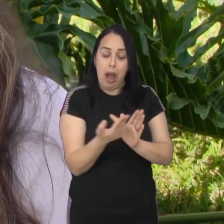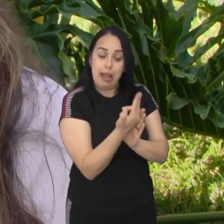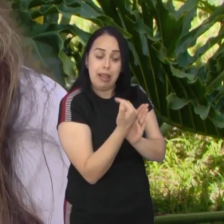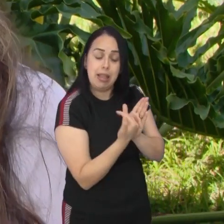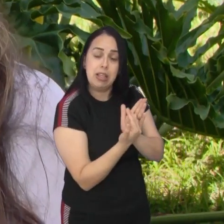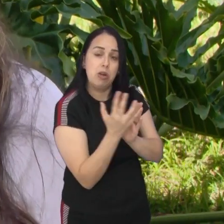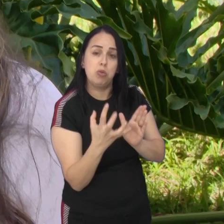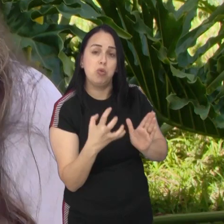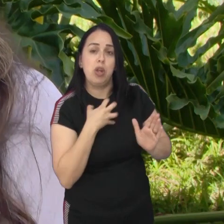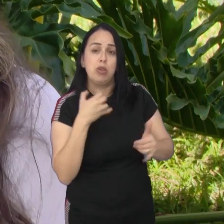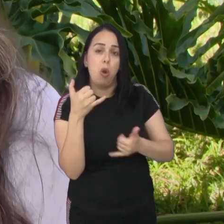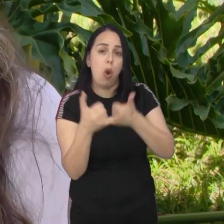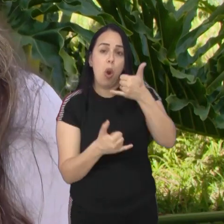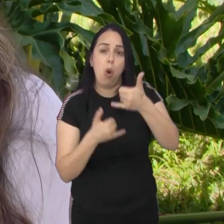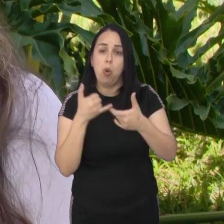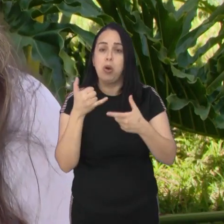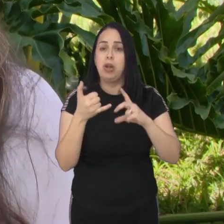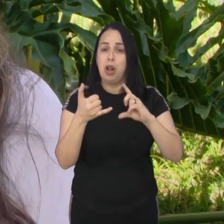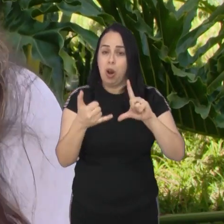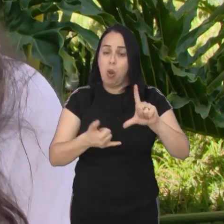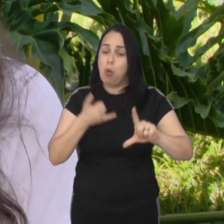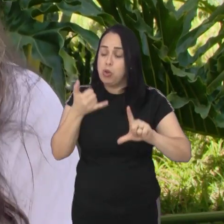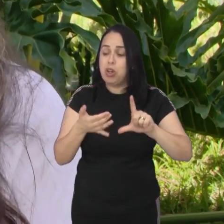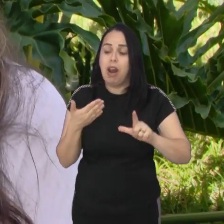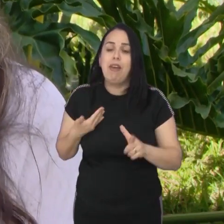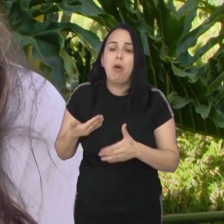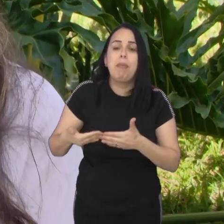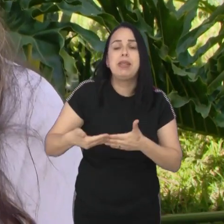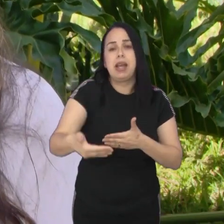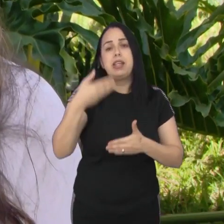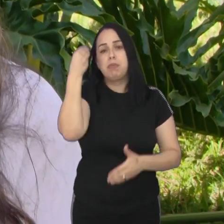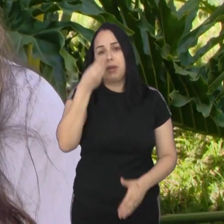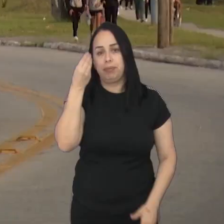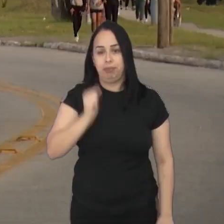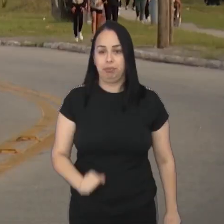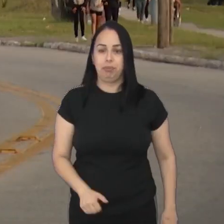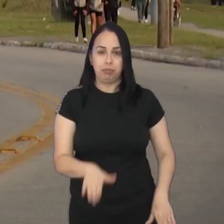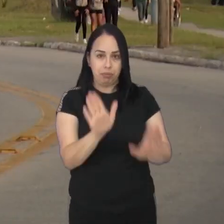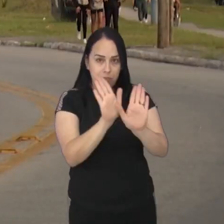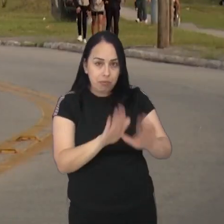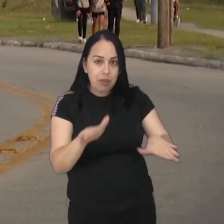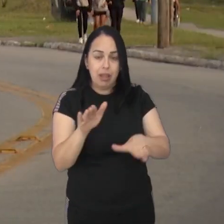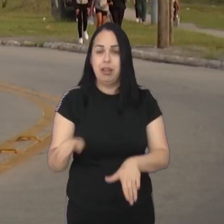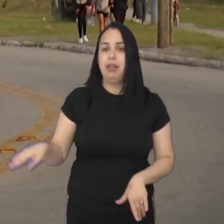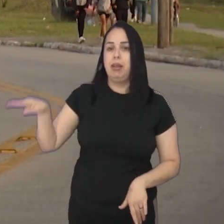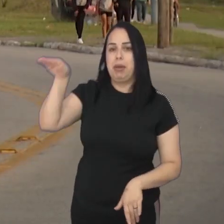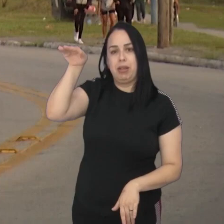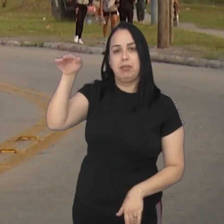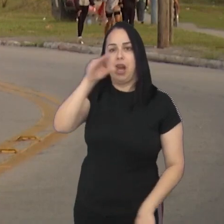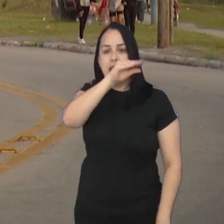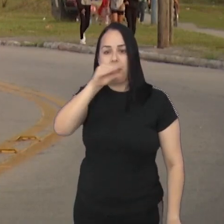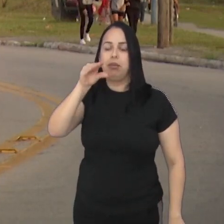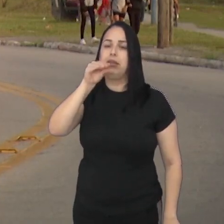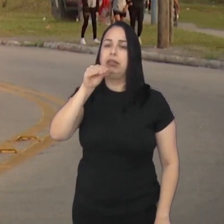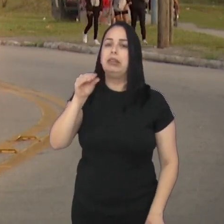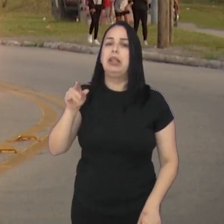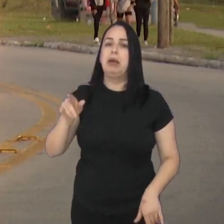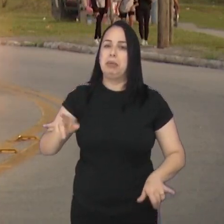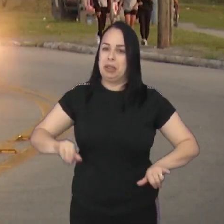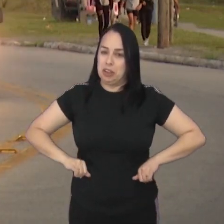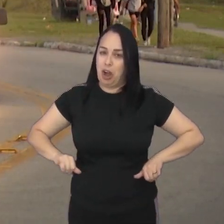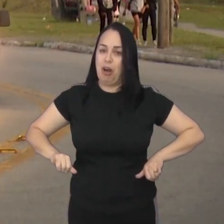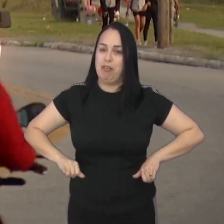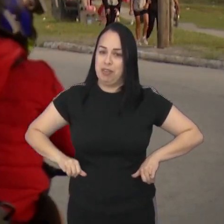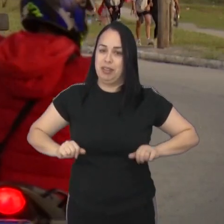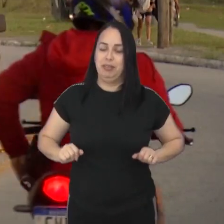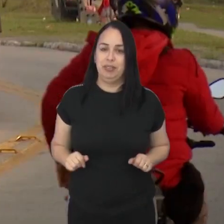vezes desenhar, trazer de uma forma lúdica essa nova estrutura que ela vai começar a viver. Além dos pequenos, os adolescentes também são